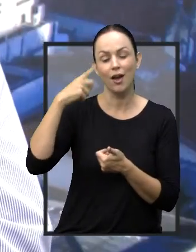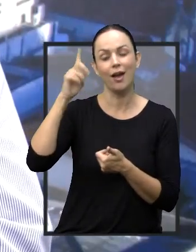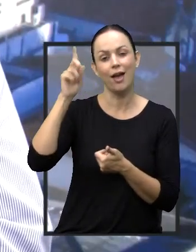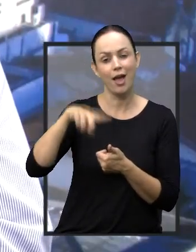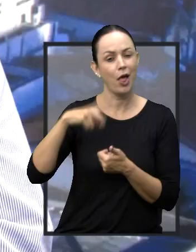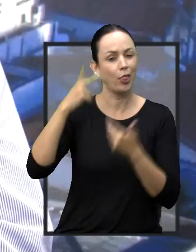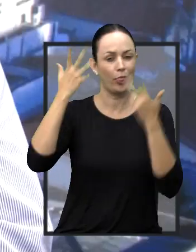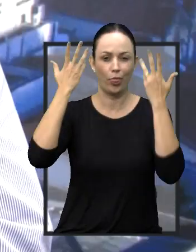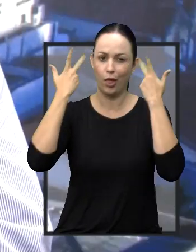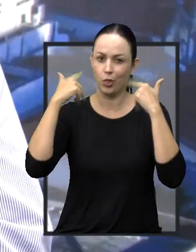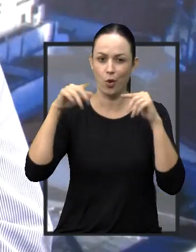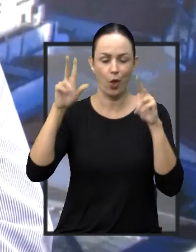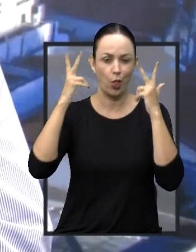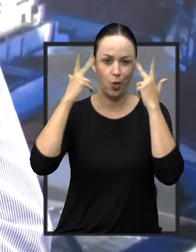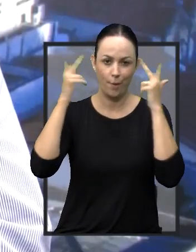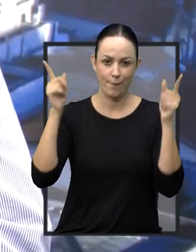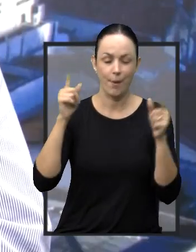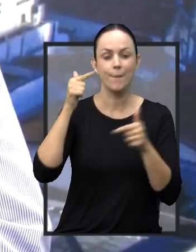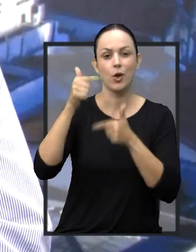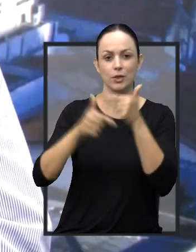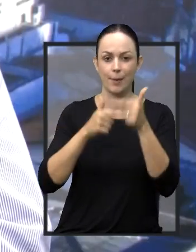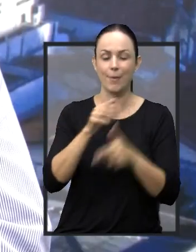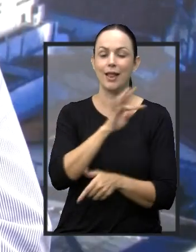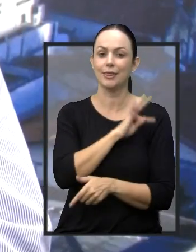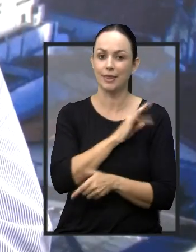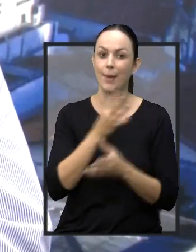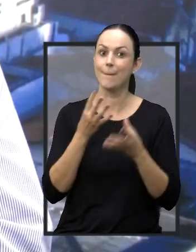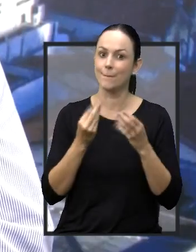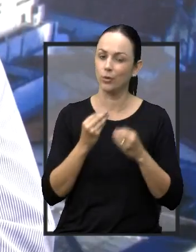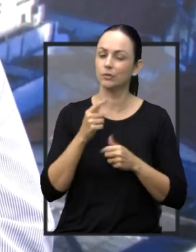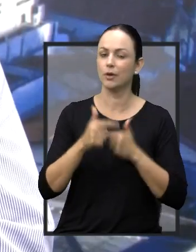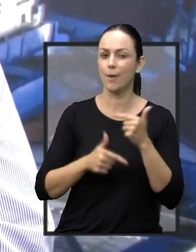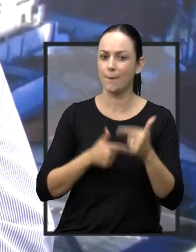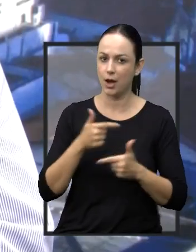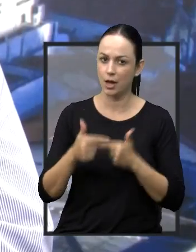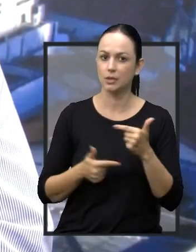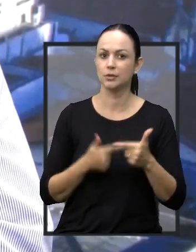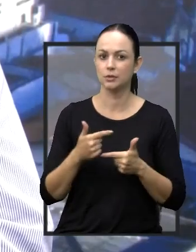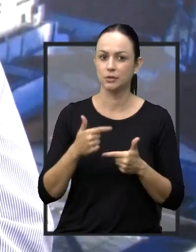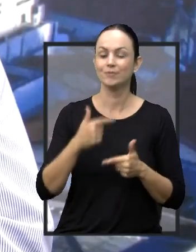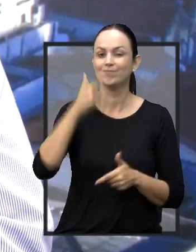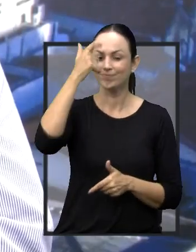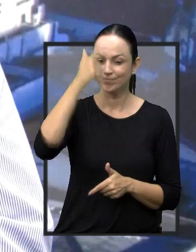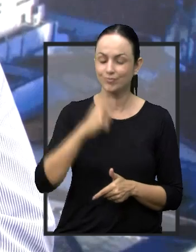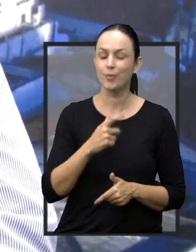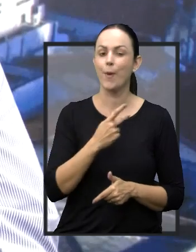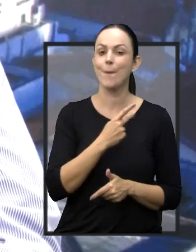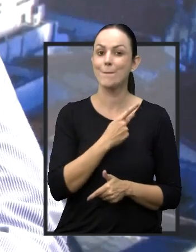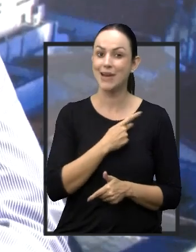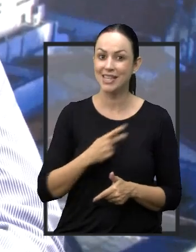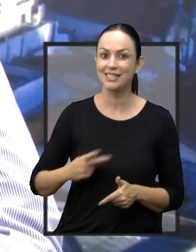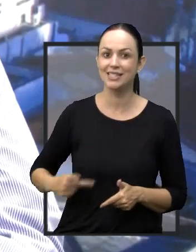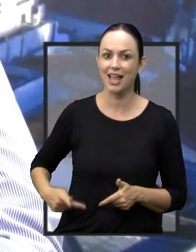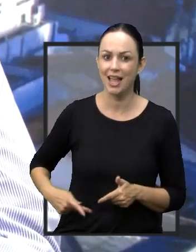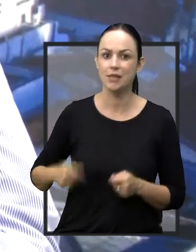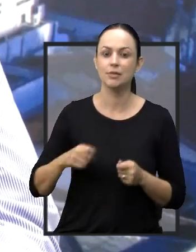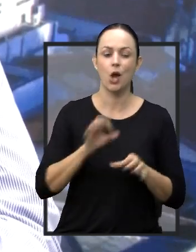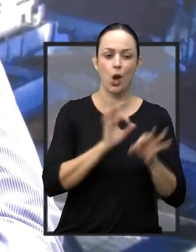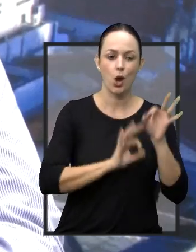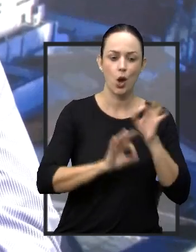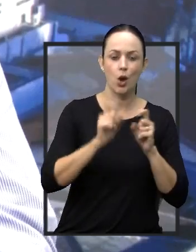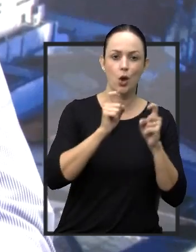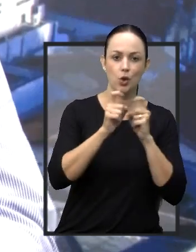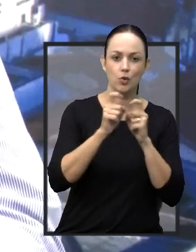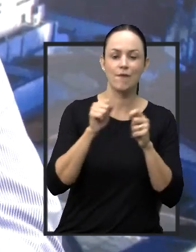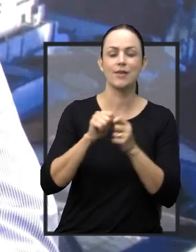e normal. Mas o trabalho é técnico e dá bastante trabalho, né? Principalmente na condição de presidente, nós temos que organizar as reuniões,